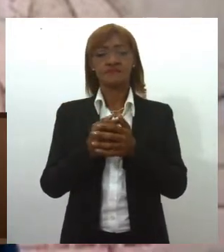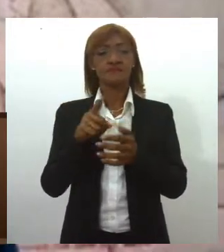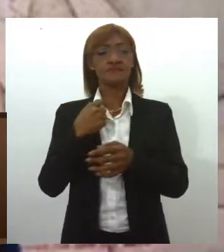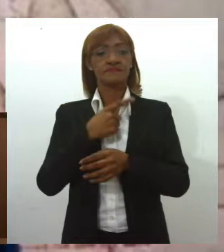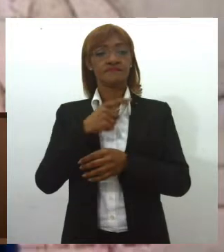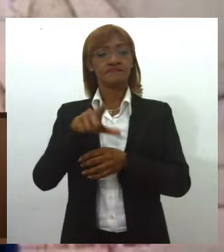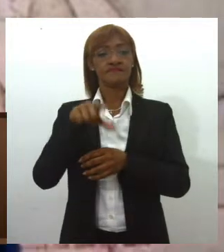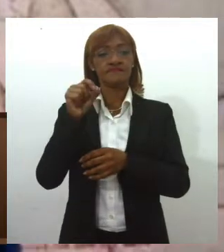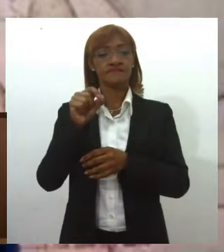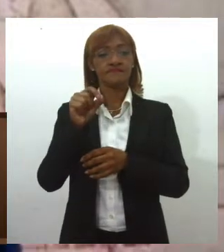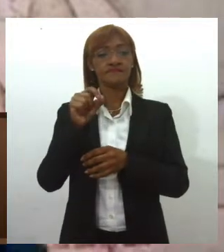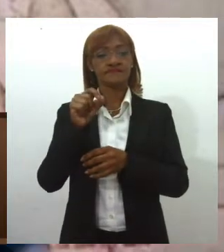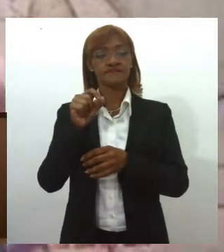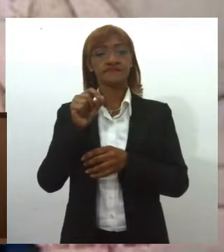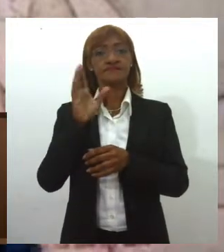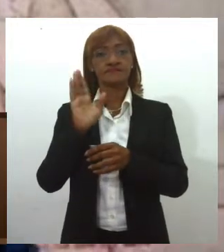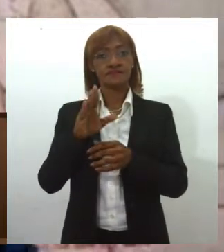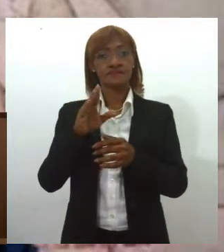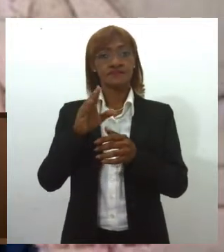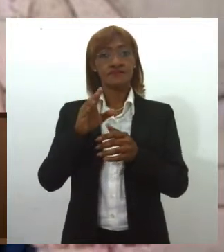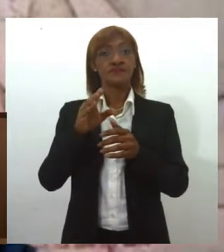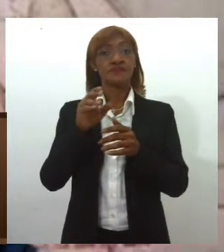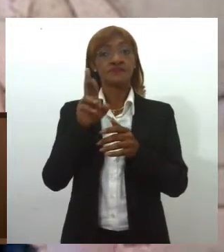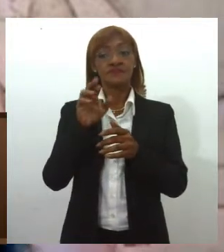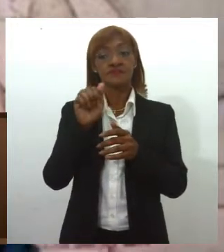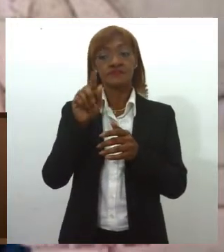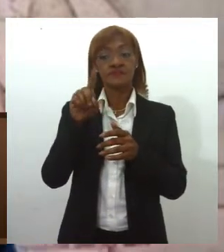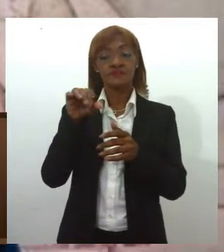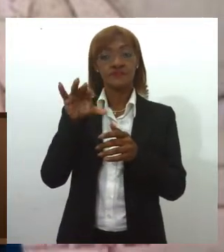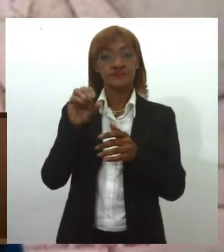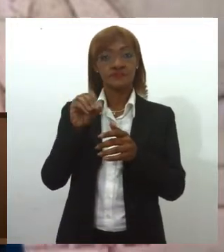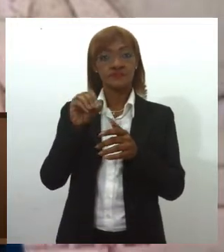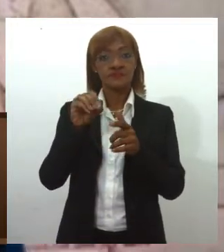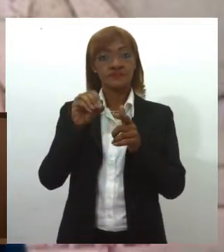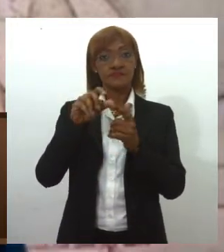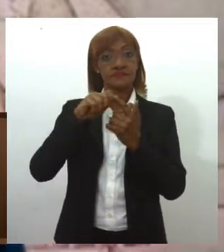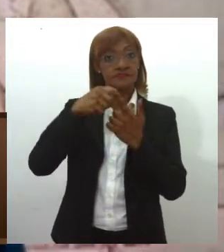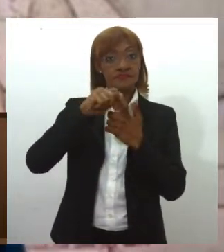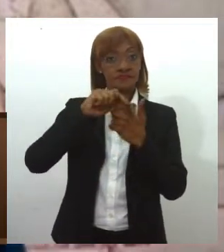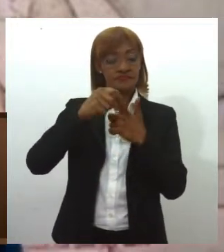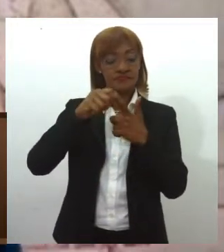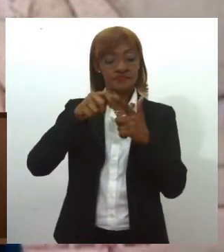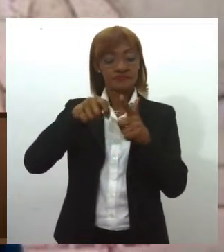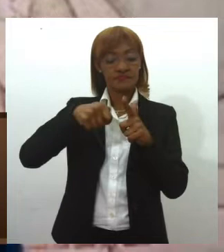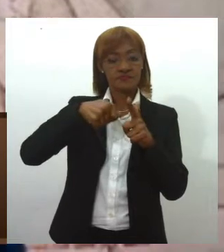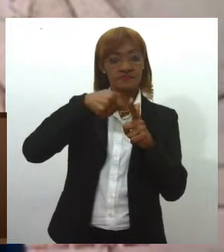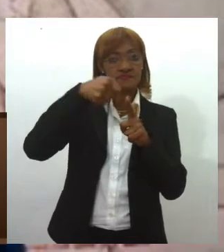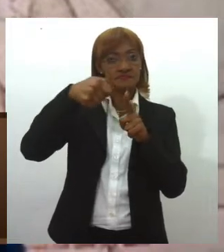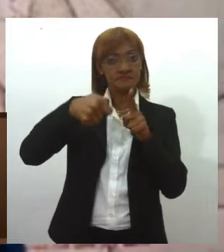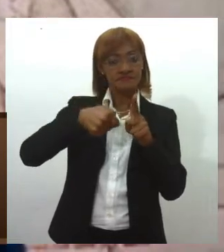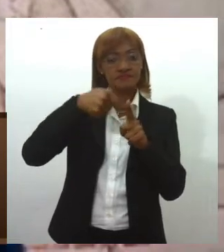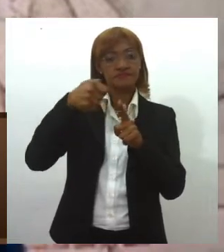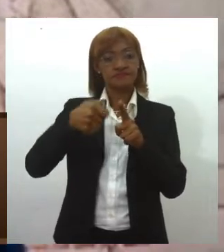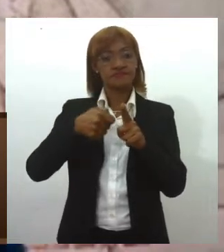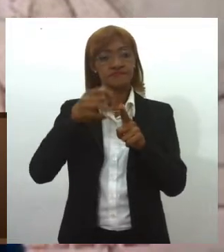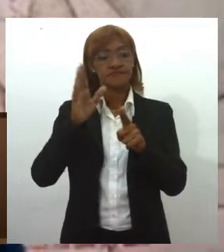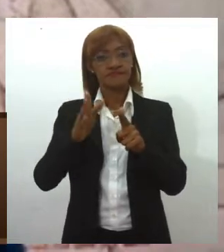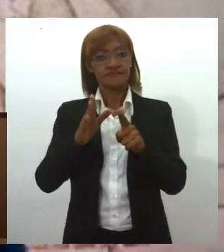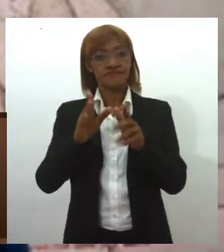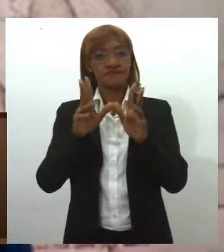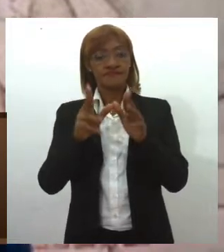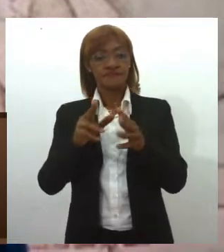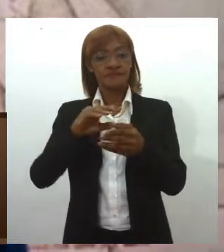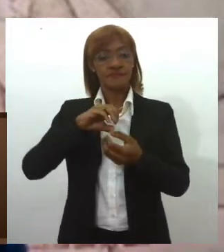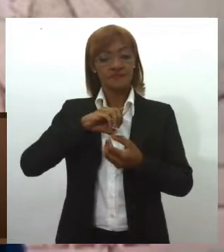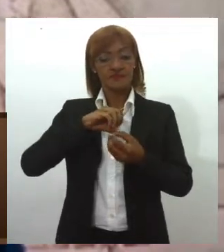à radioterapia, acompanhada de algum tempo de o que a gente chama de hormonioterapia, que é